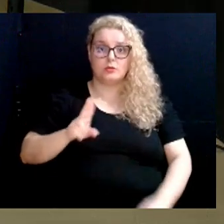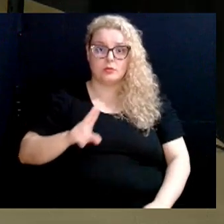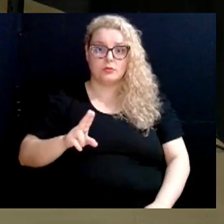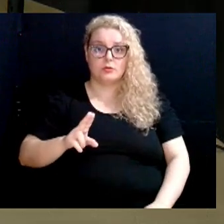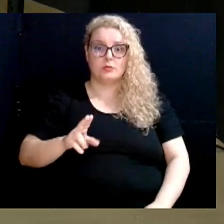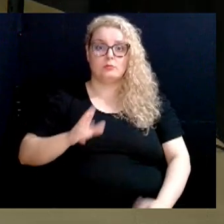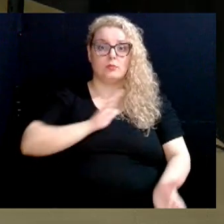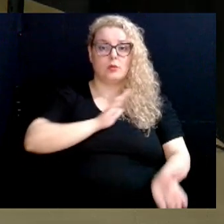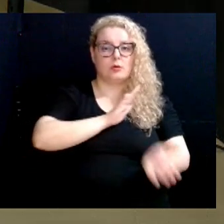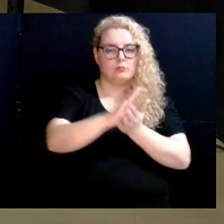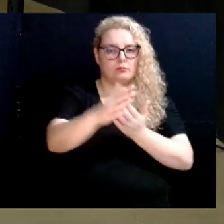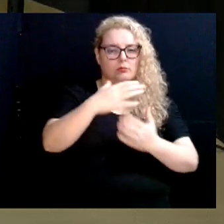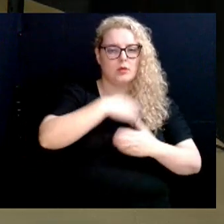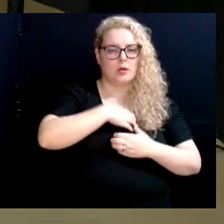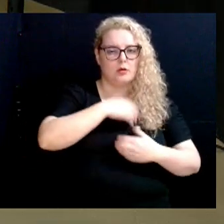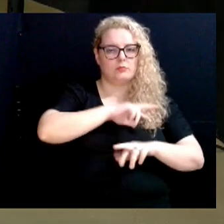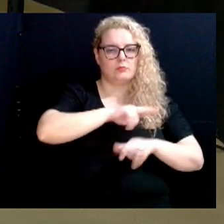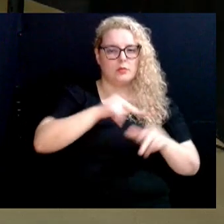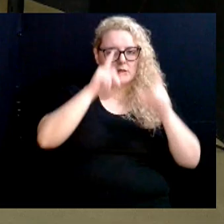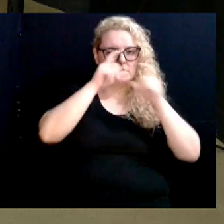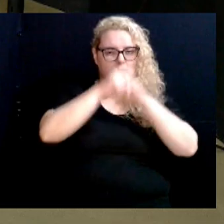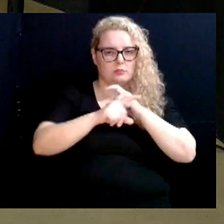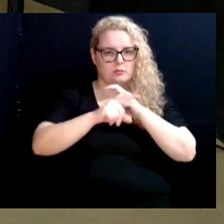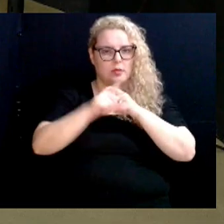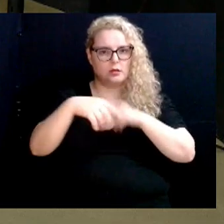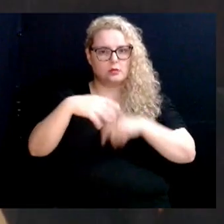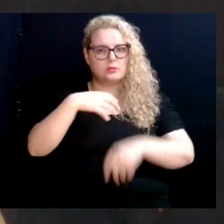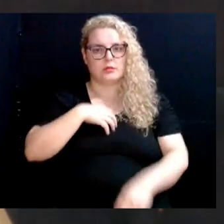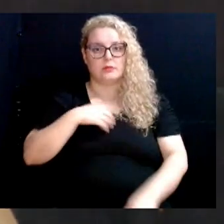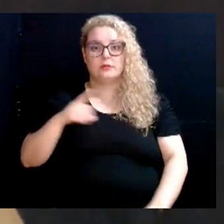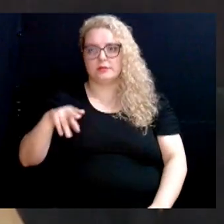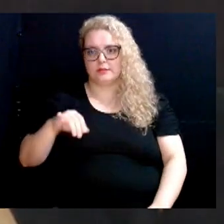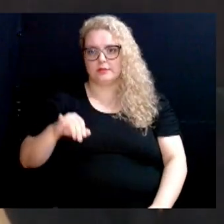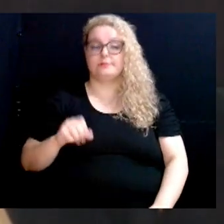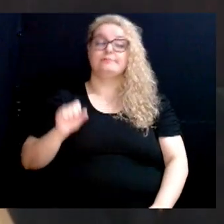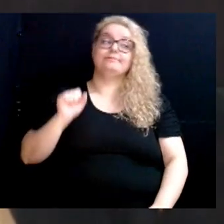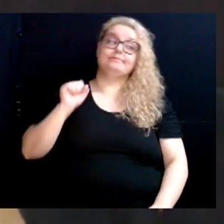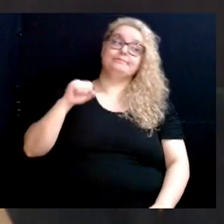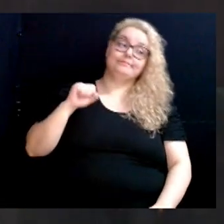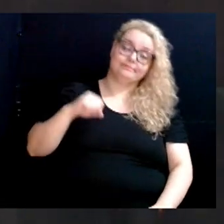fugir de emoções difíceis, Dani? Sim.